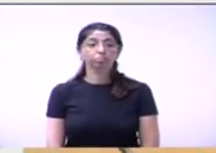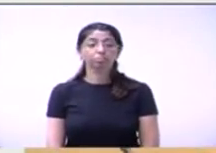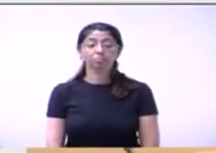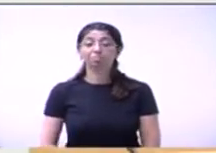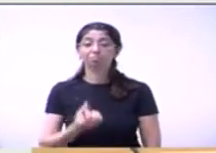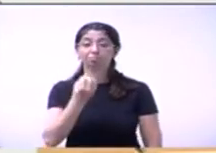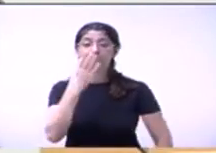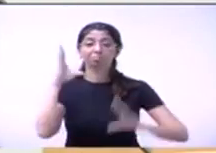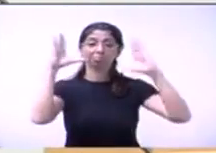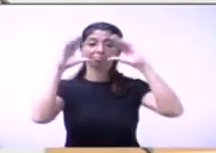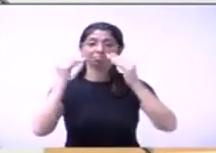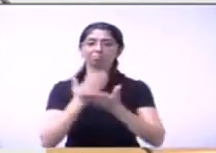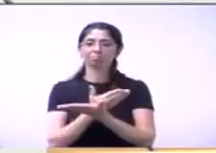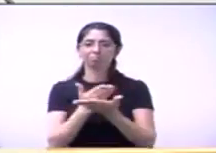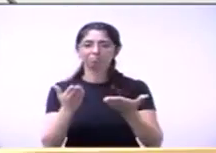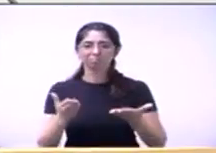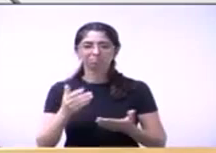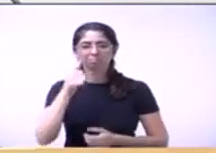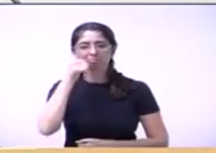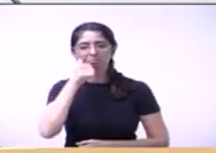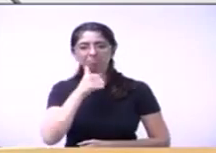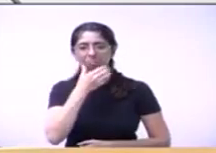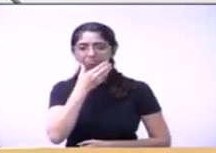Boa noite a todos e todas.